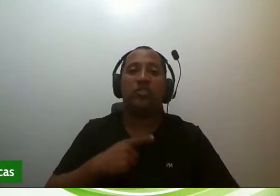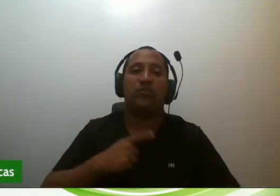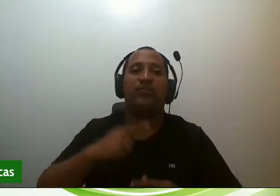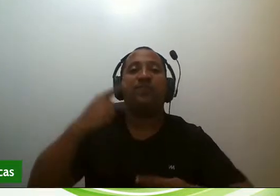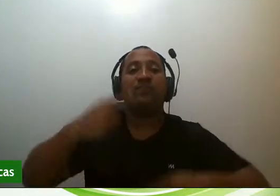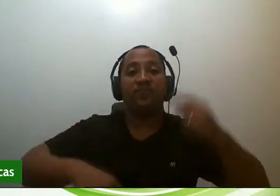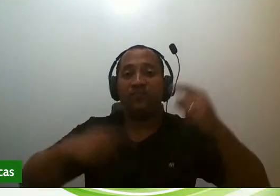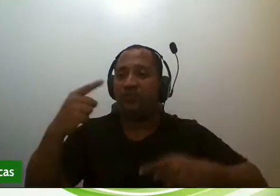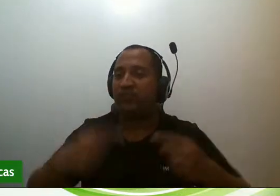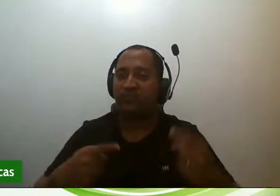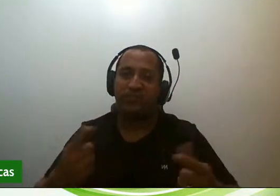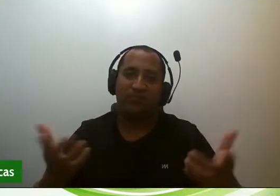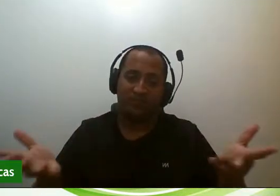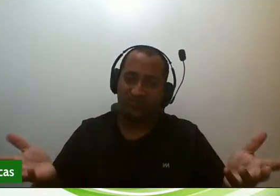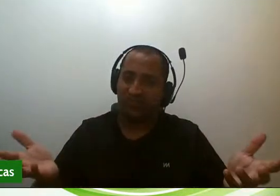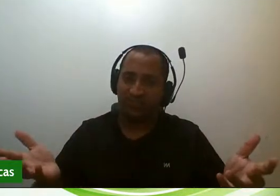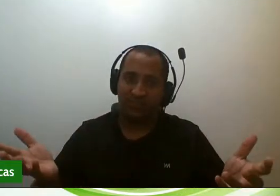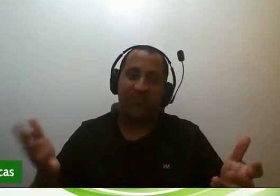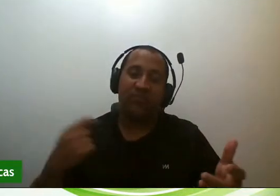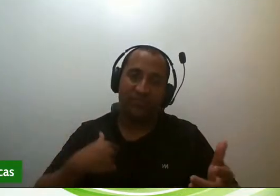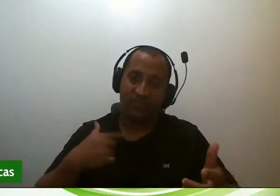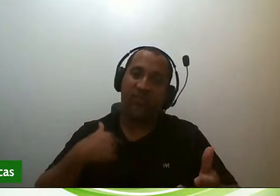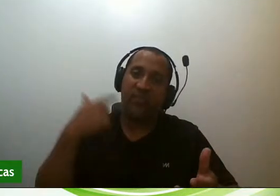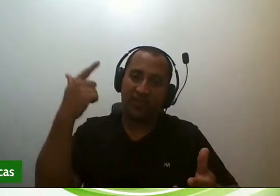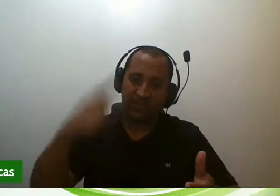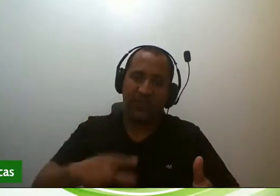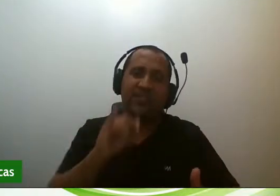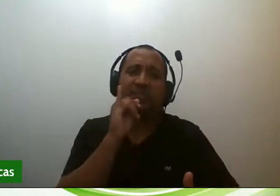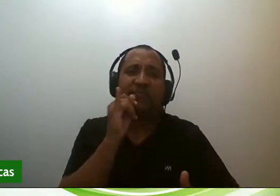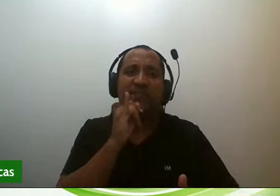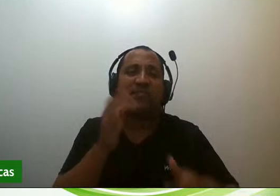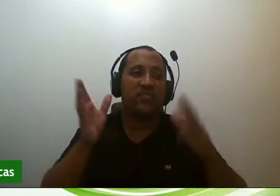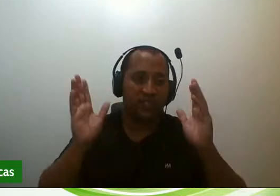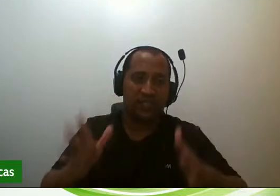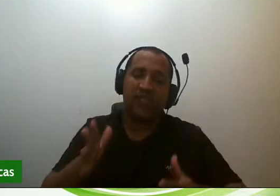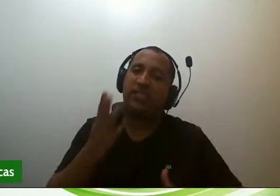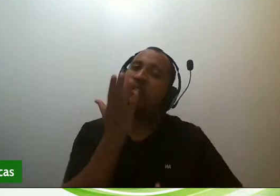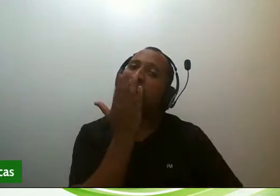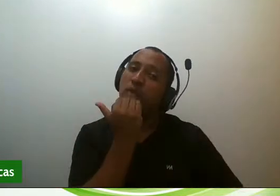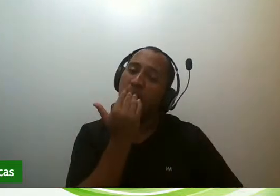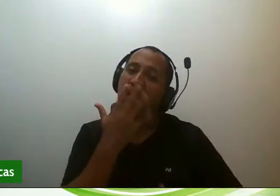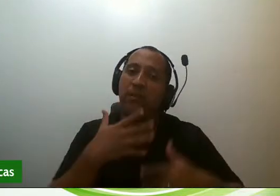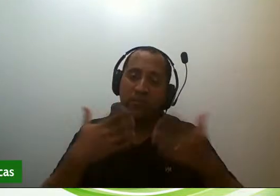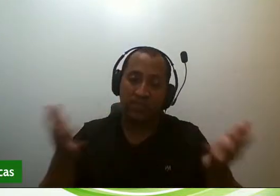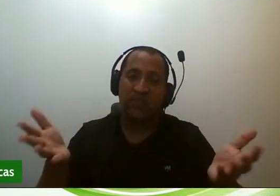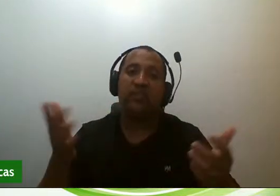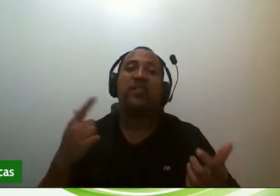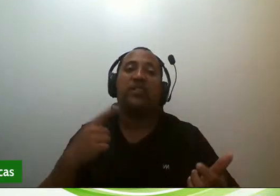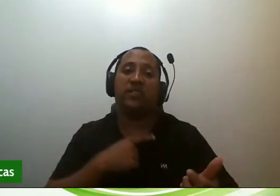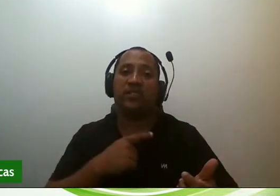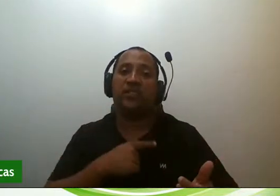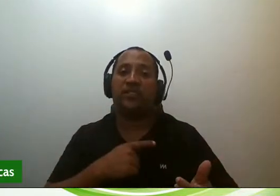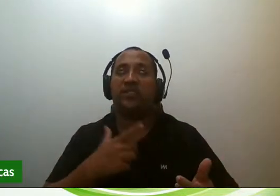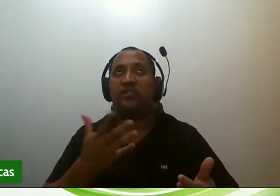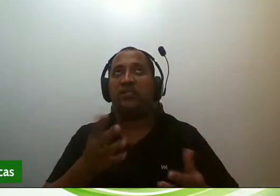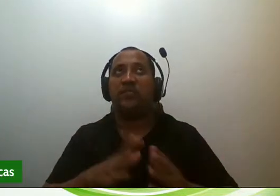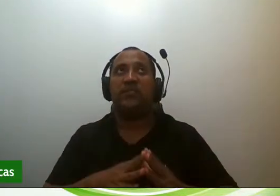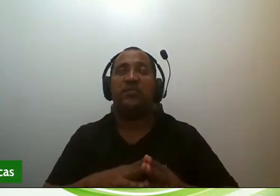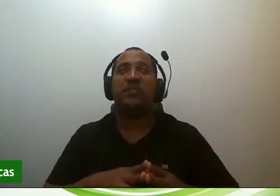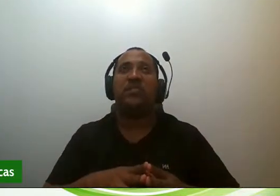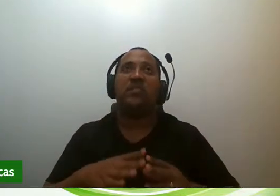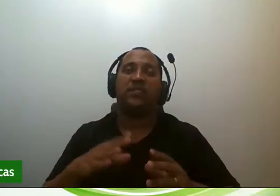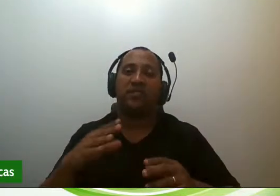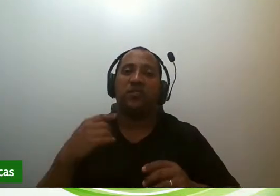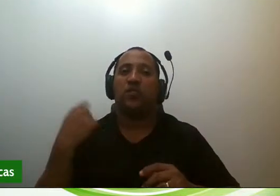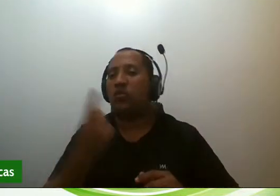discute, e aí, enfim, eu tenho que trazer de novo alguns exemplos da parte de alimentação, por exemplo, quando a gente